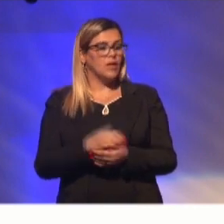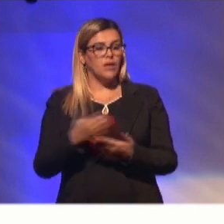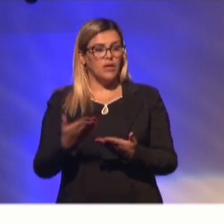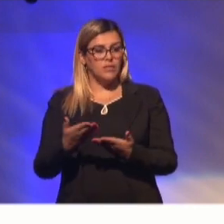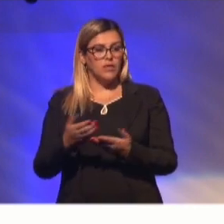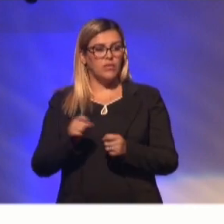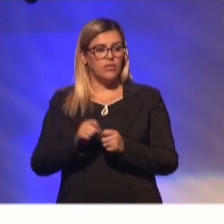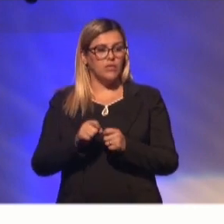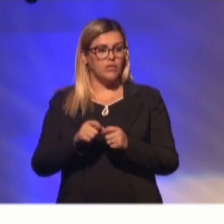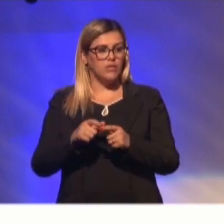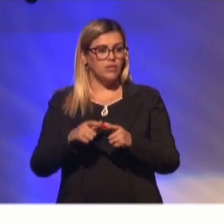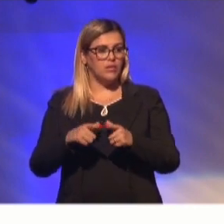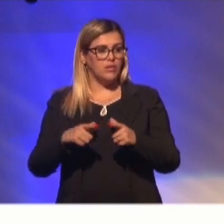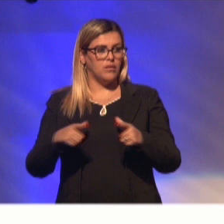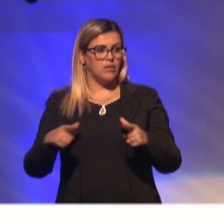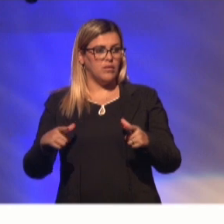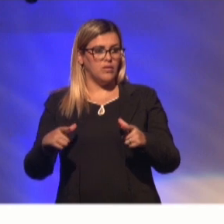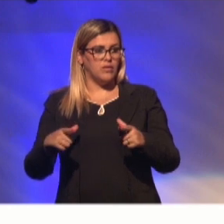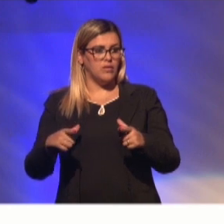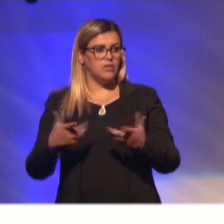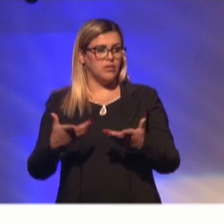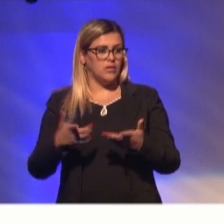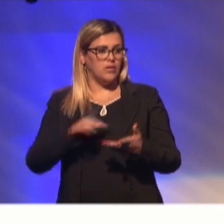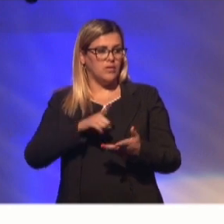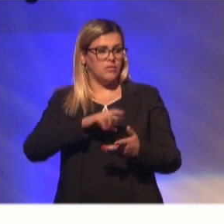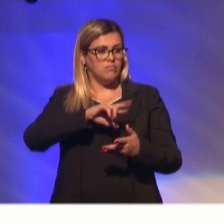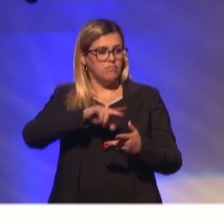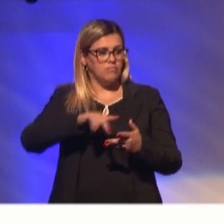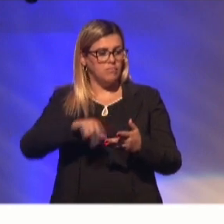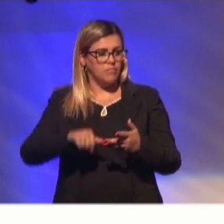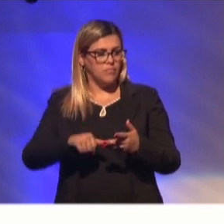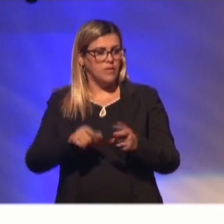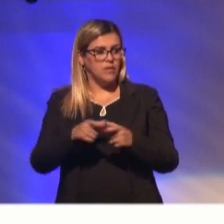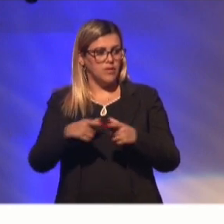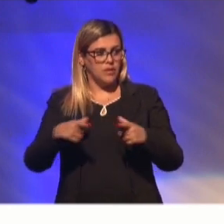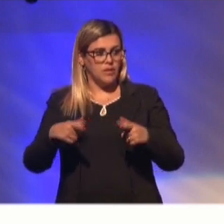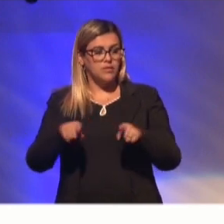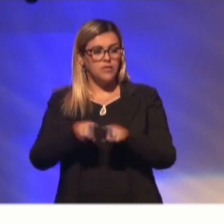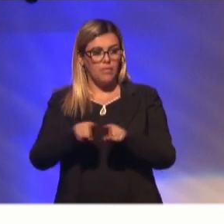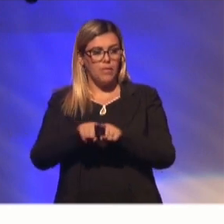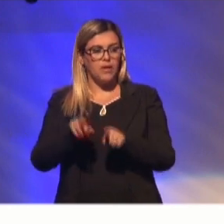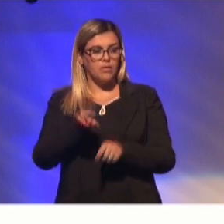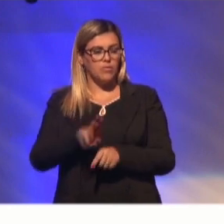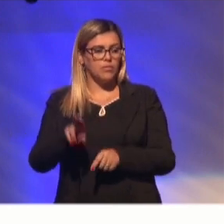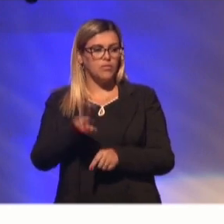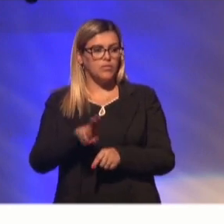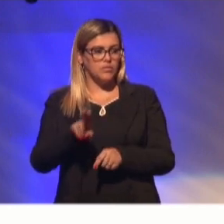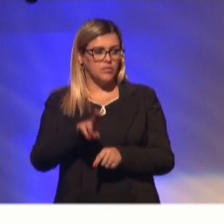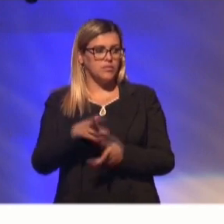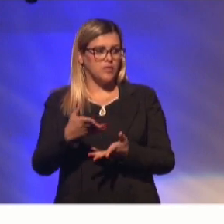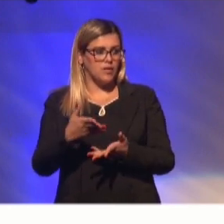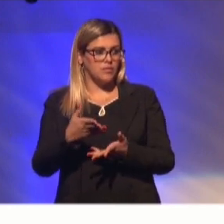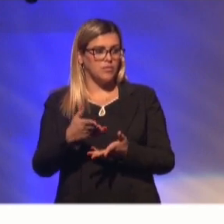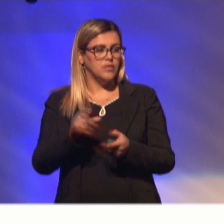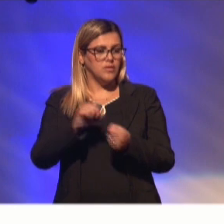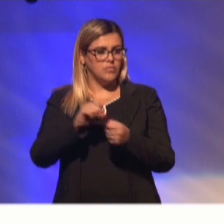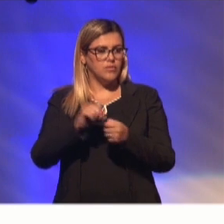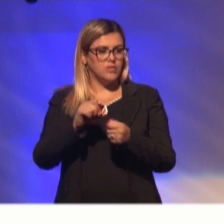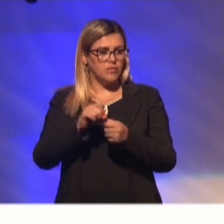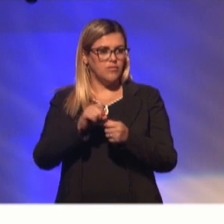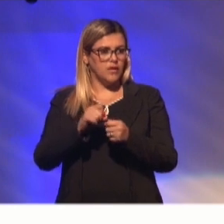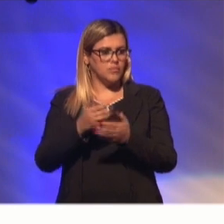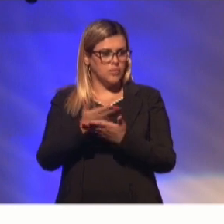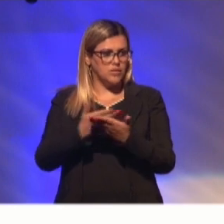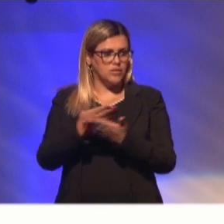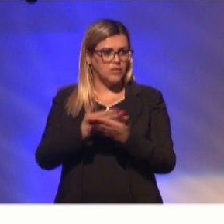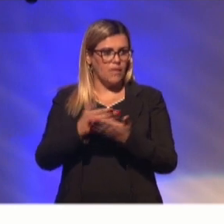Fatores de crescimento, como eritropoetina, miostatinas, também são geradas, são produzidas com